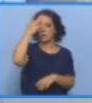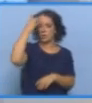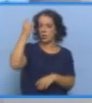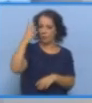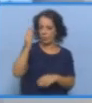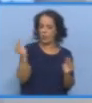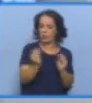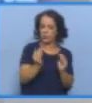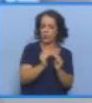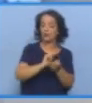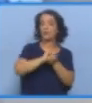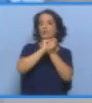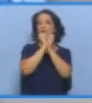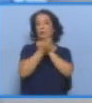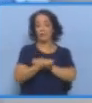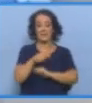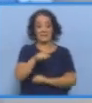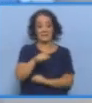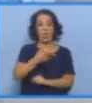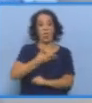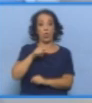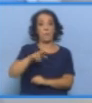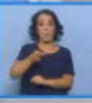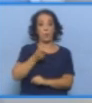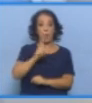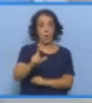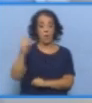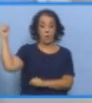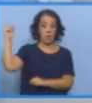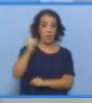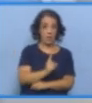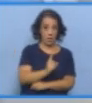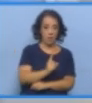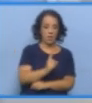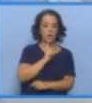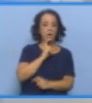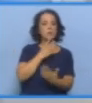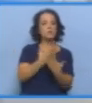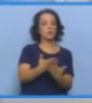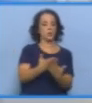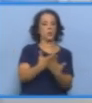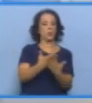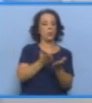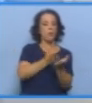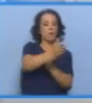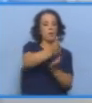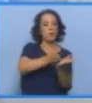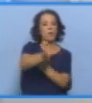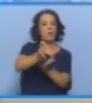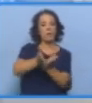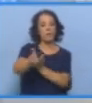Manuel impulsionou ali um conjunto de linhas que, digamos, fundacionais da diocese. Portanto, uma